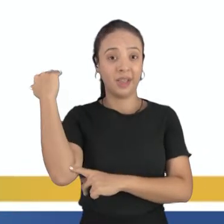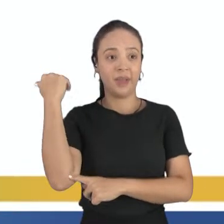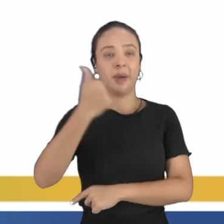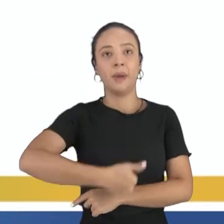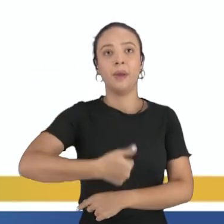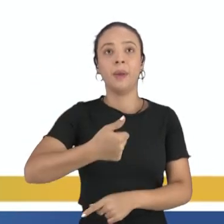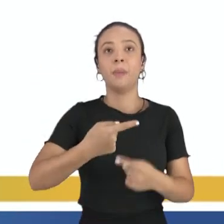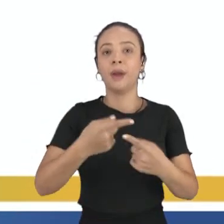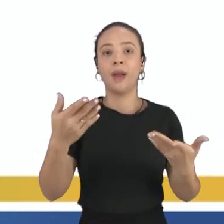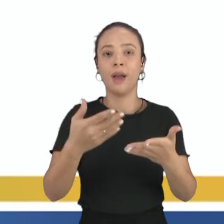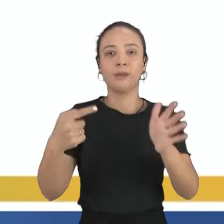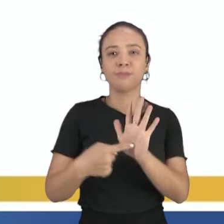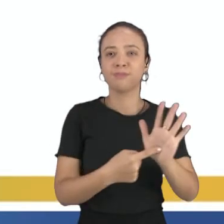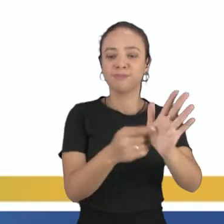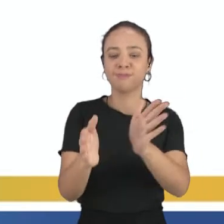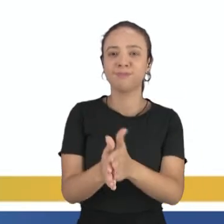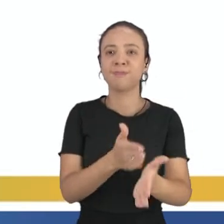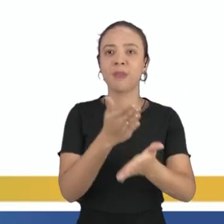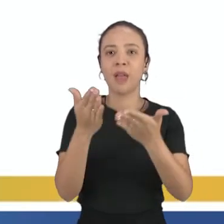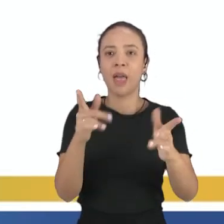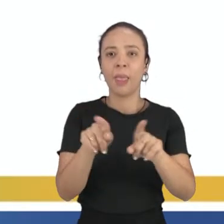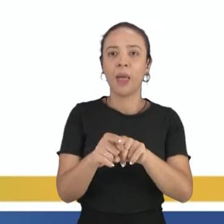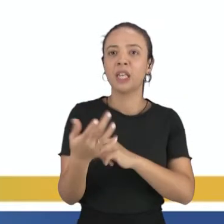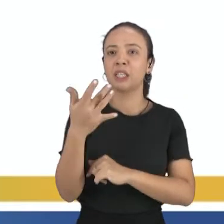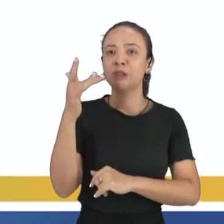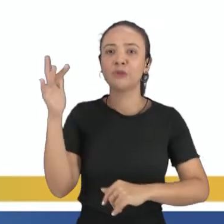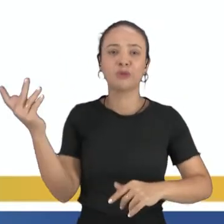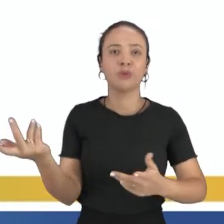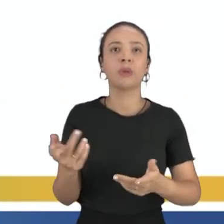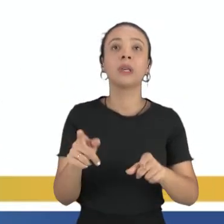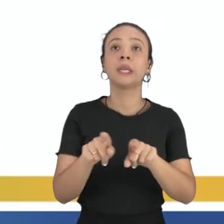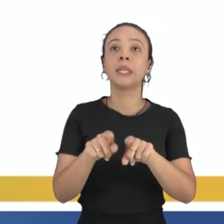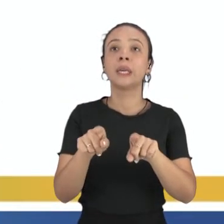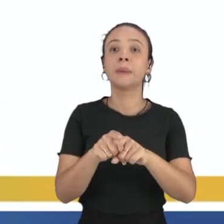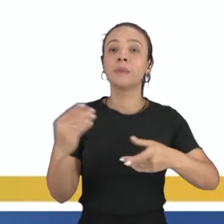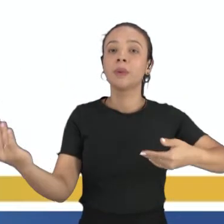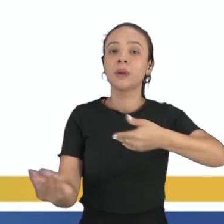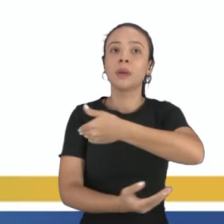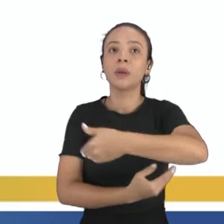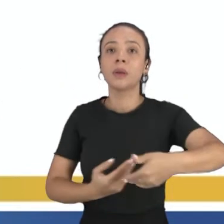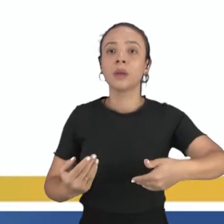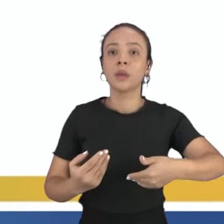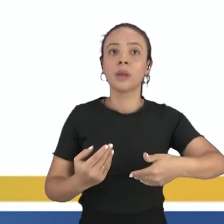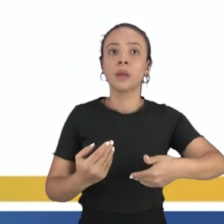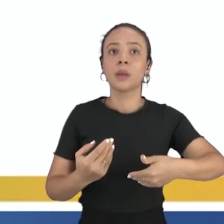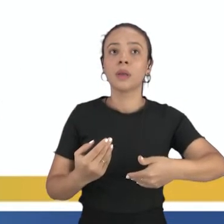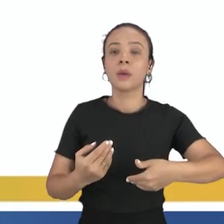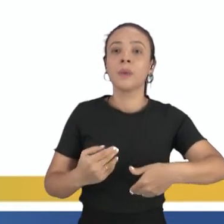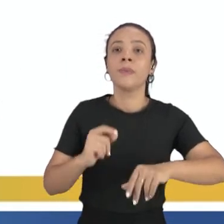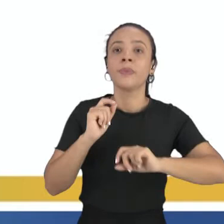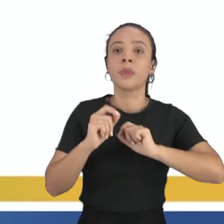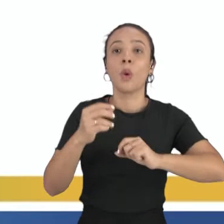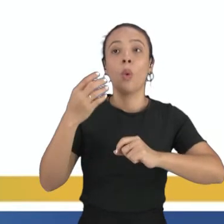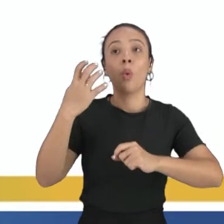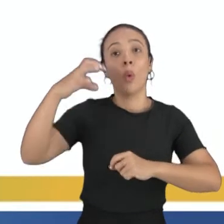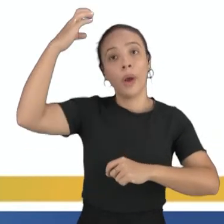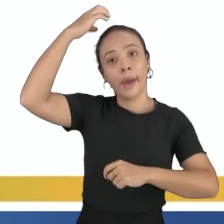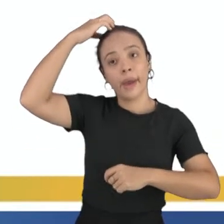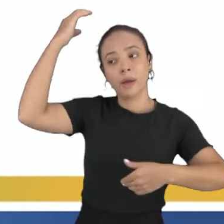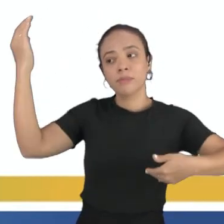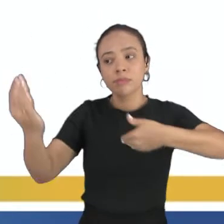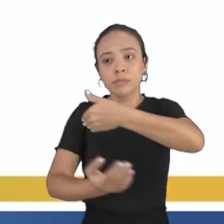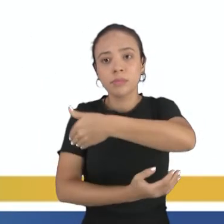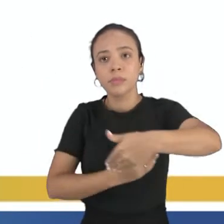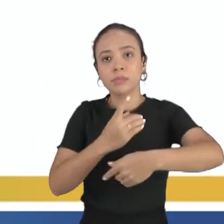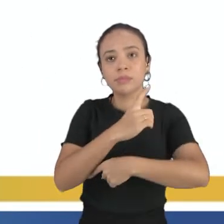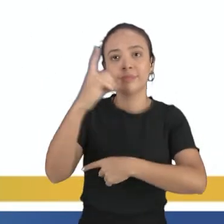exibindo esplendor e riqueza e tendo como finalidade relacionar a figura do rei a Deus. E aí um painel bizantino